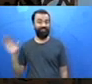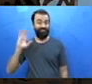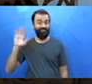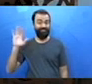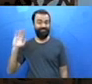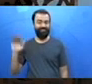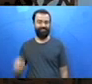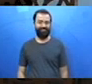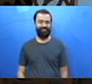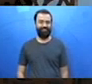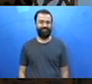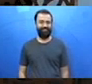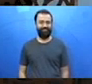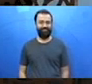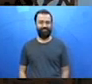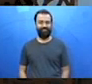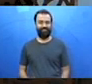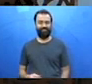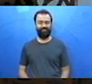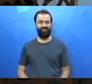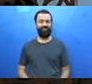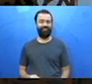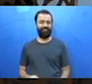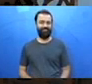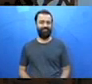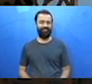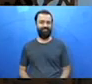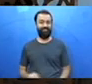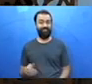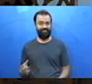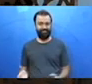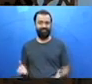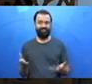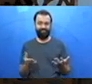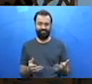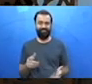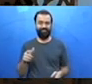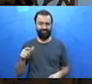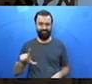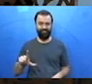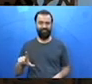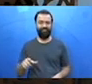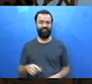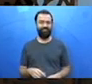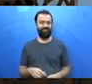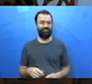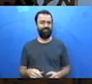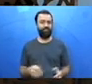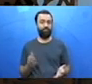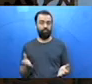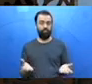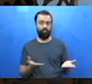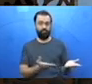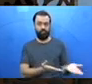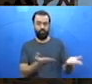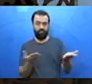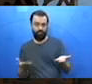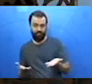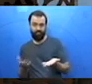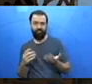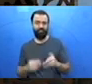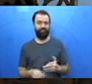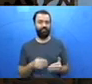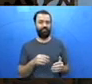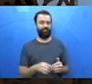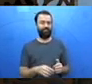Oi, boa tarde, pessoal. Estamos aqui novamente. Hoje trouxemos a aula de conjuntos